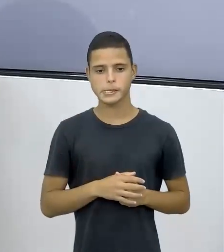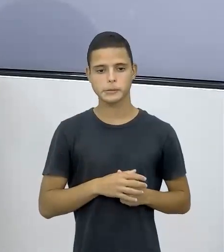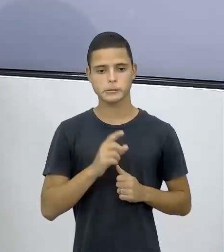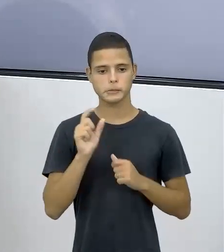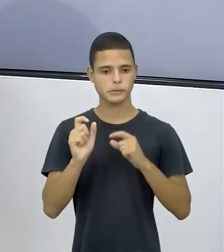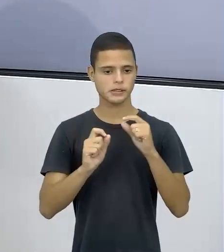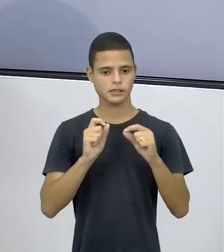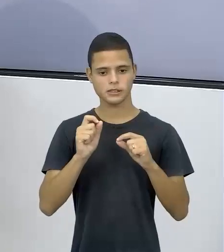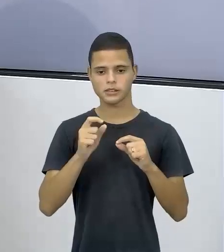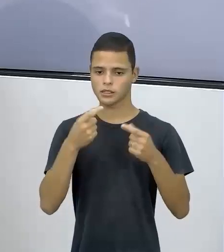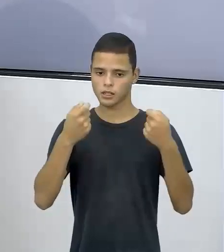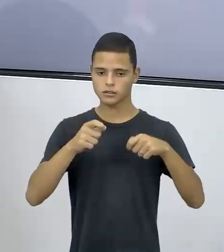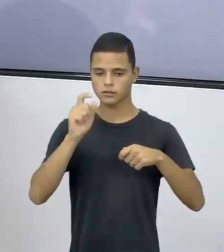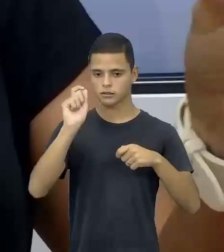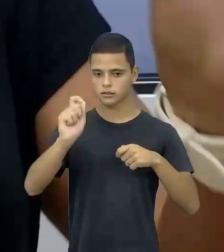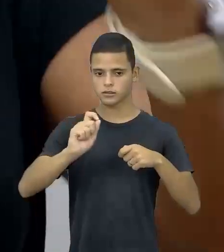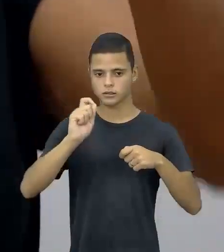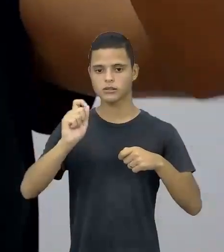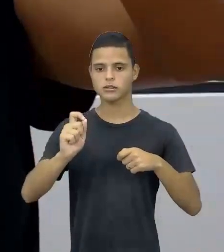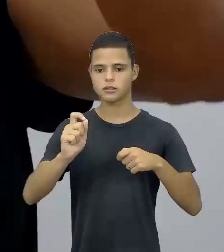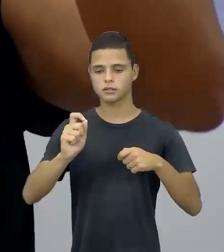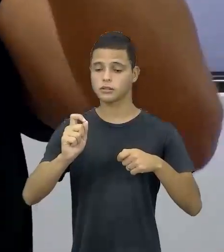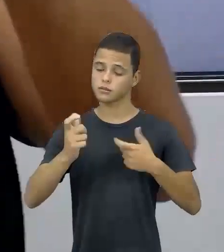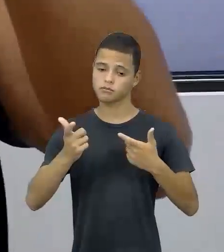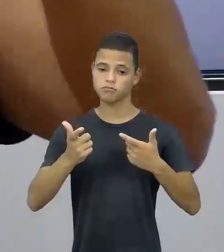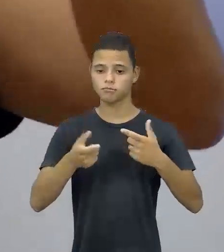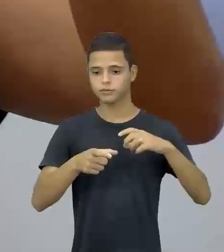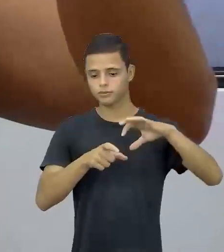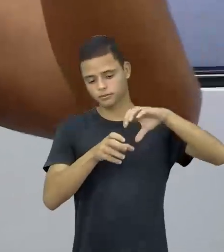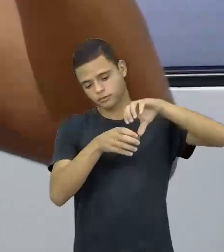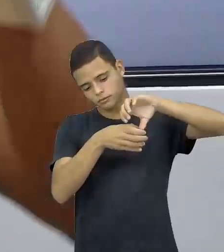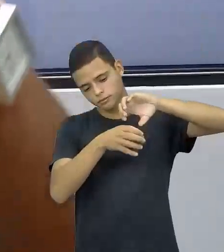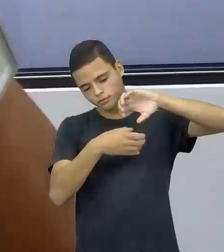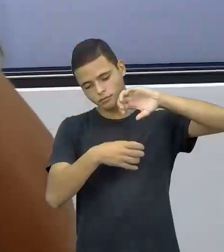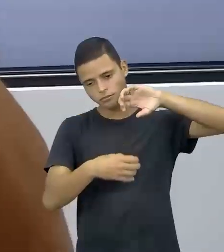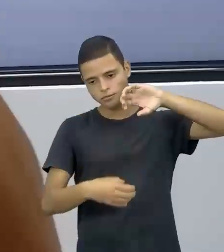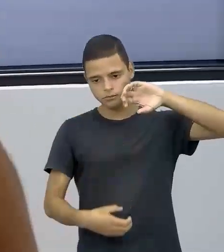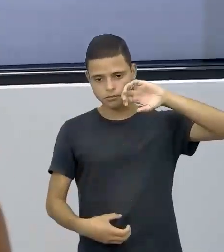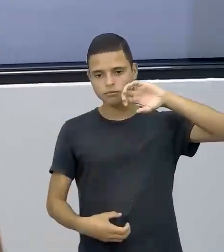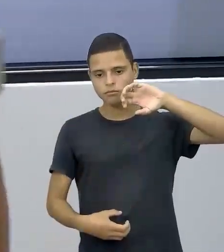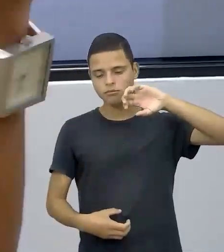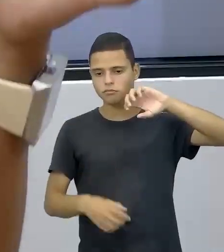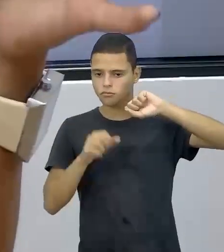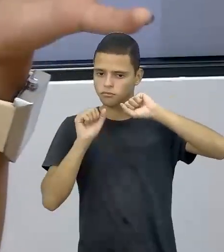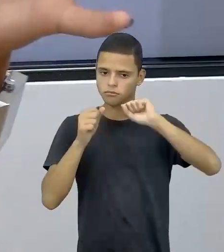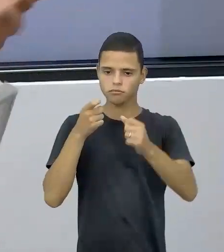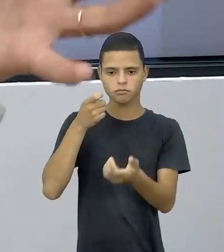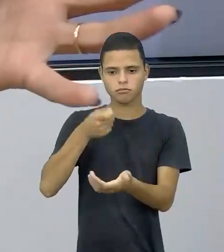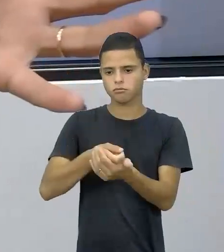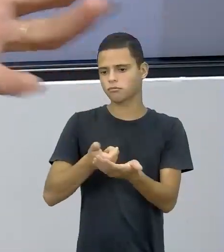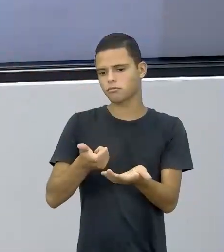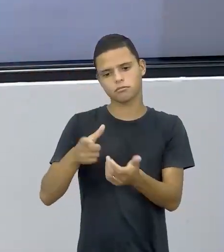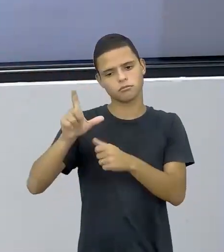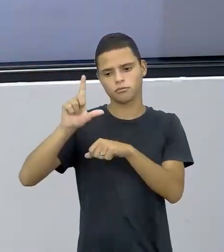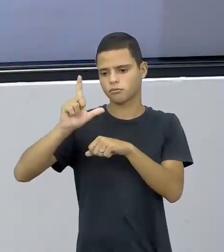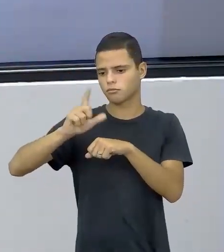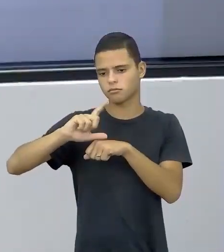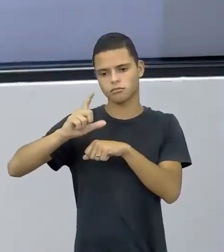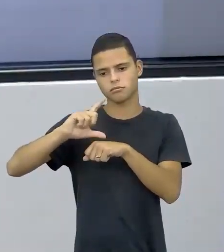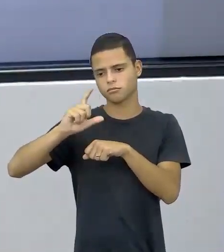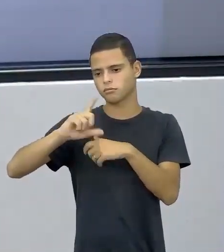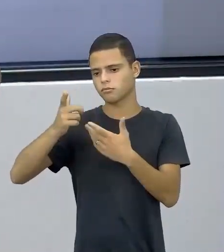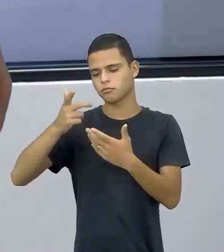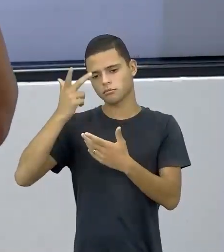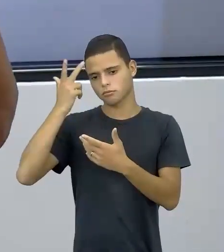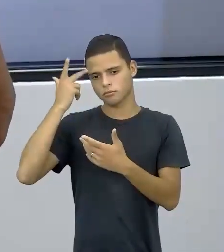vão precisar, ó. Uma mangueira, né? Essa mangueira transparente que vocês podem comprar aí numa loja de construção, é